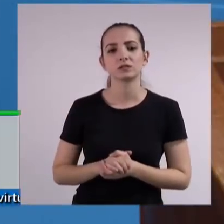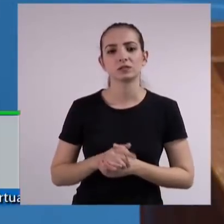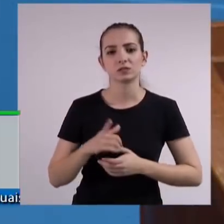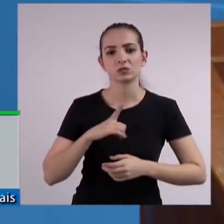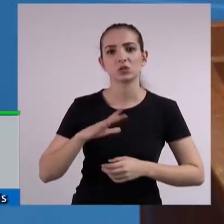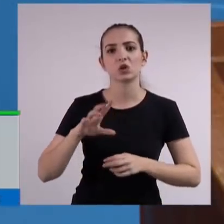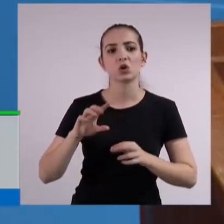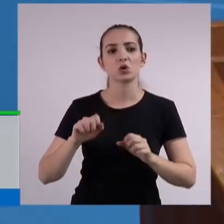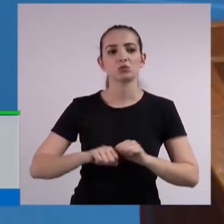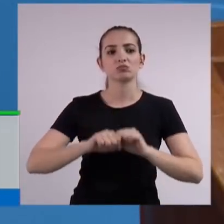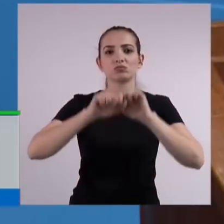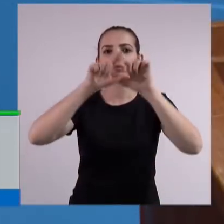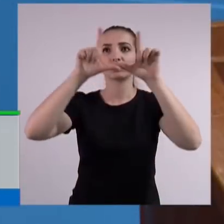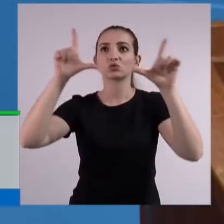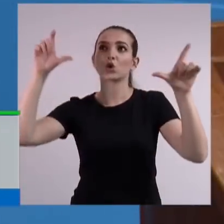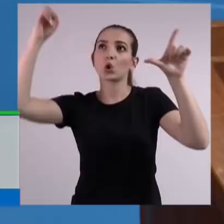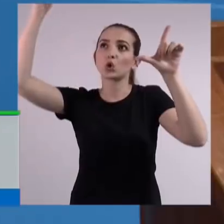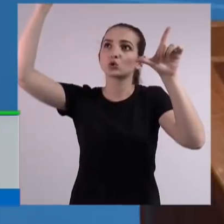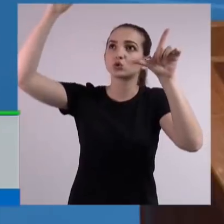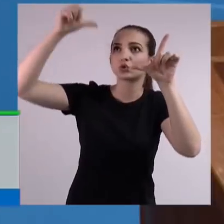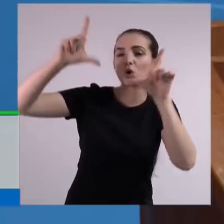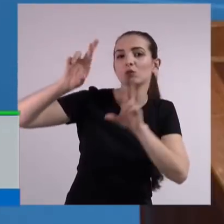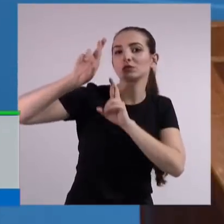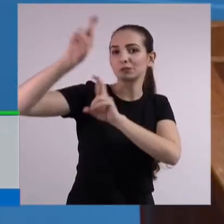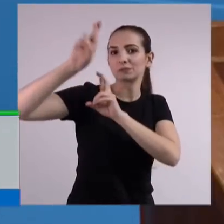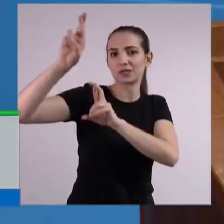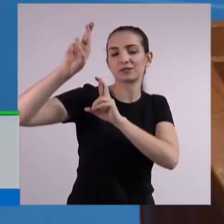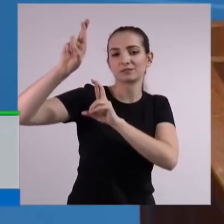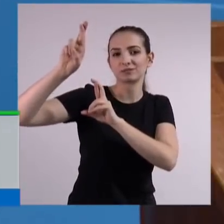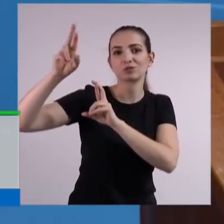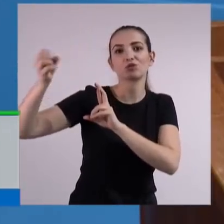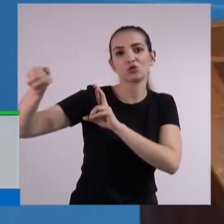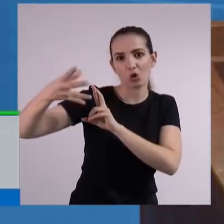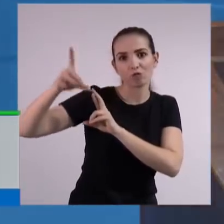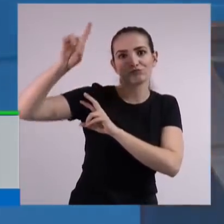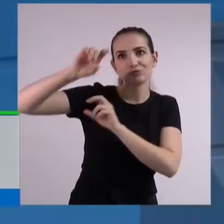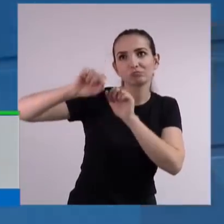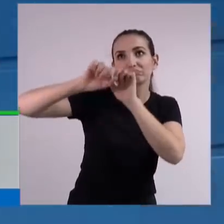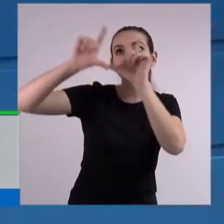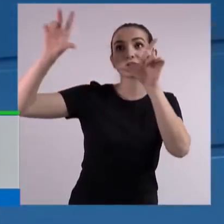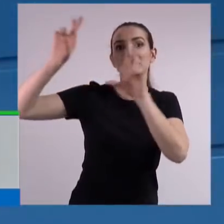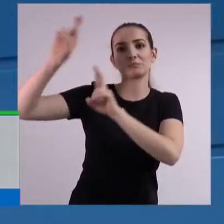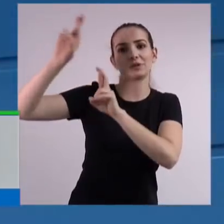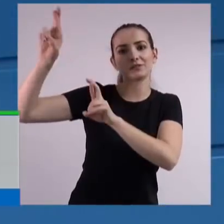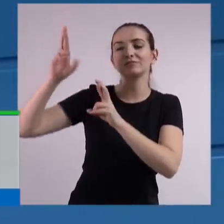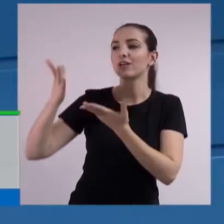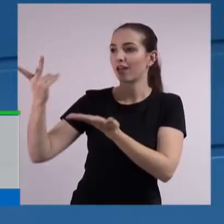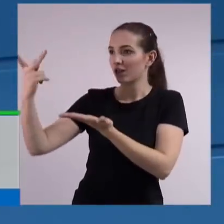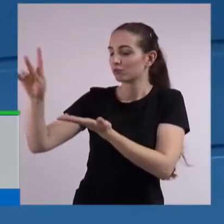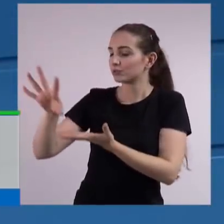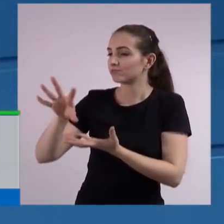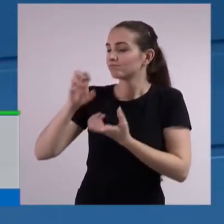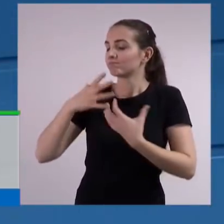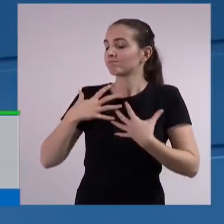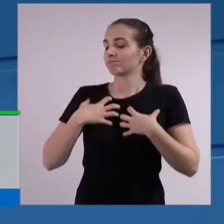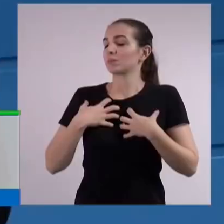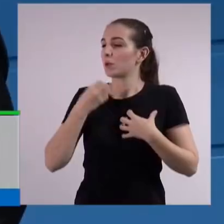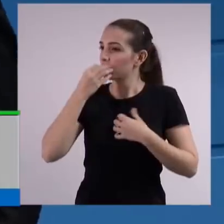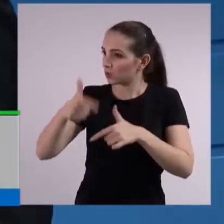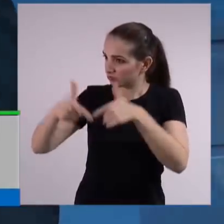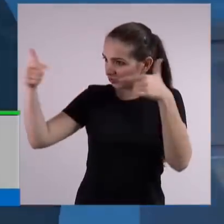que ao nascer de um novo dia, o sol traz consigo um raio de esperança, que seja sempre a sua inspiração. Boa sorte,